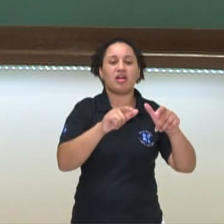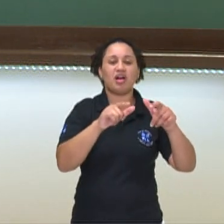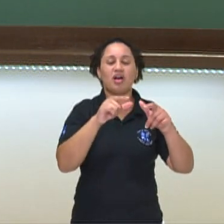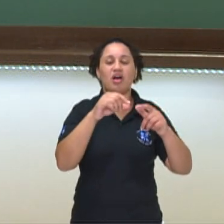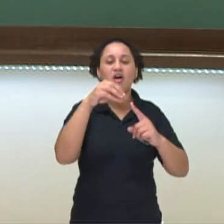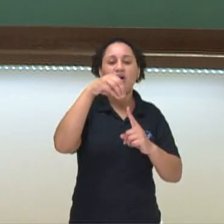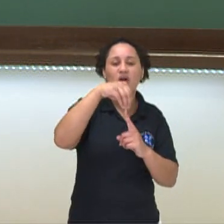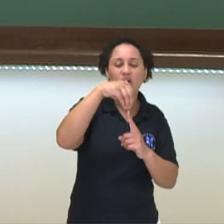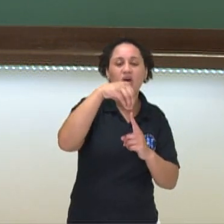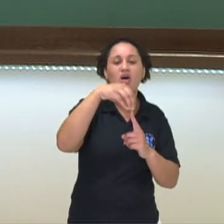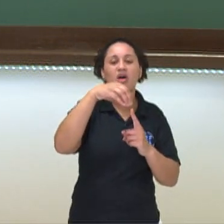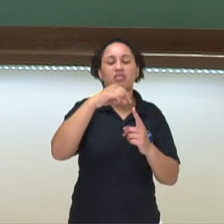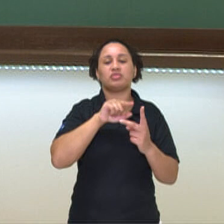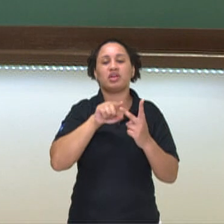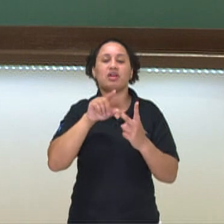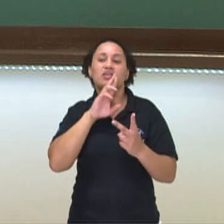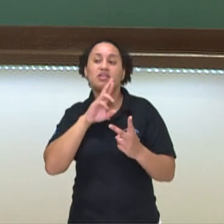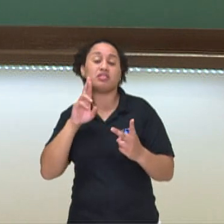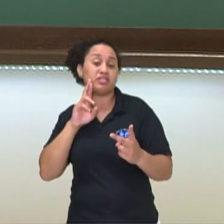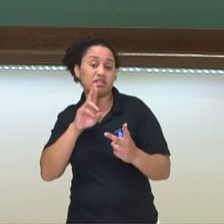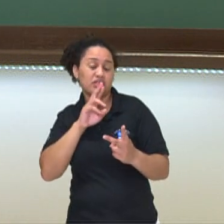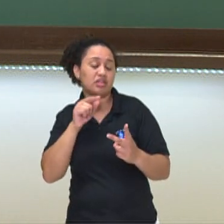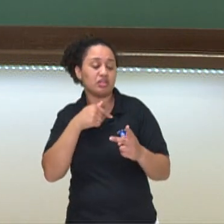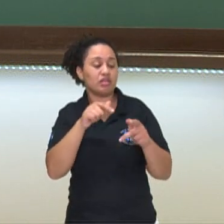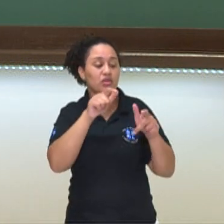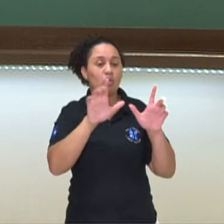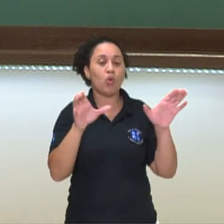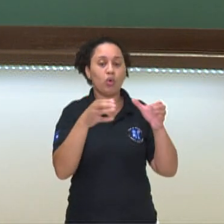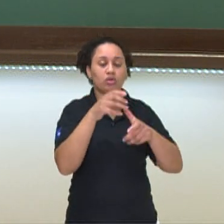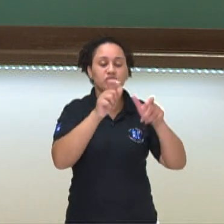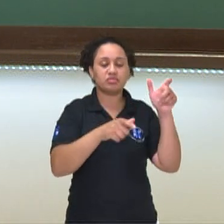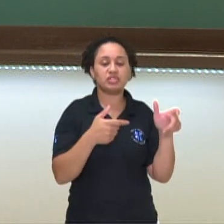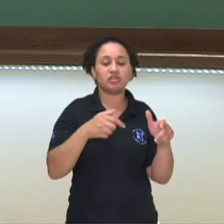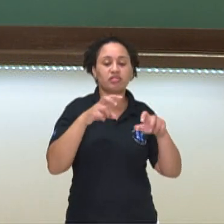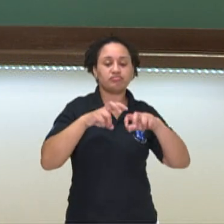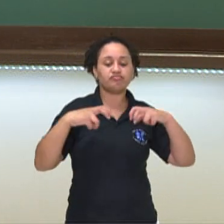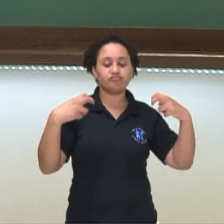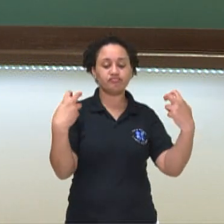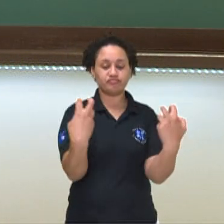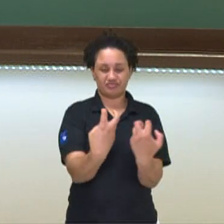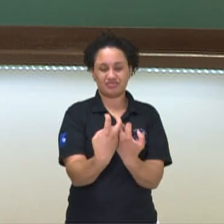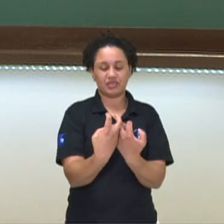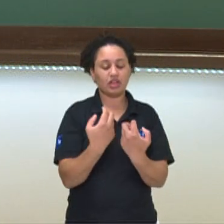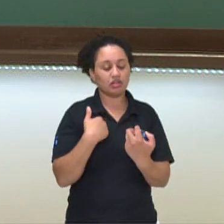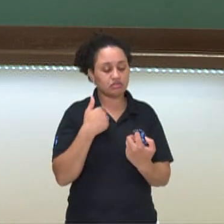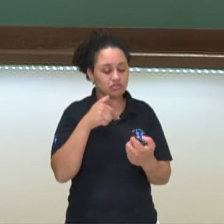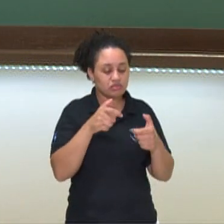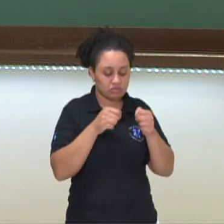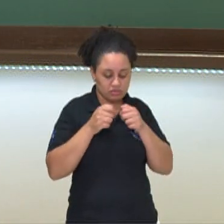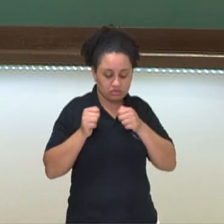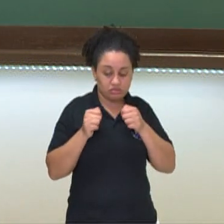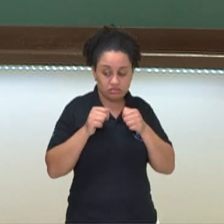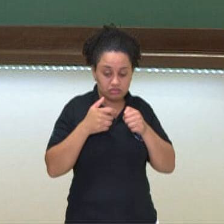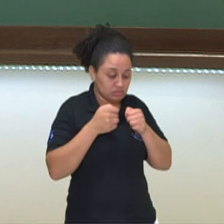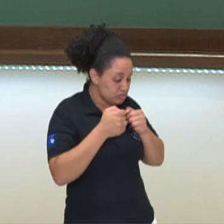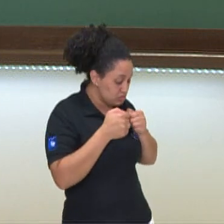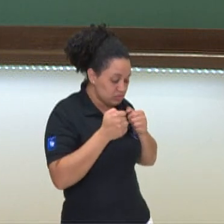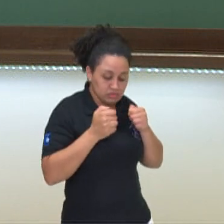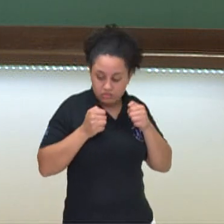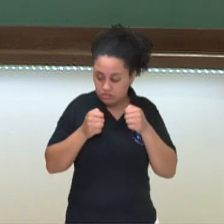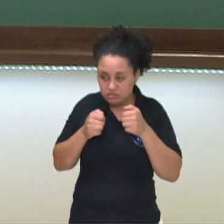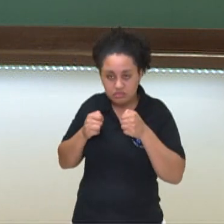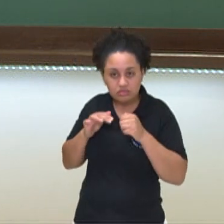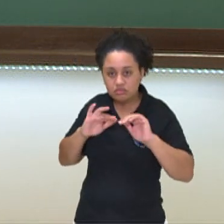ou um restaurante, você vê um grupo de pessoas sentadas à mesa e todas ali no celular, utilizando essas